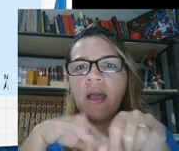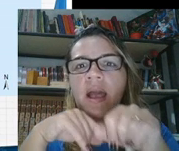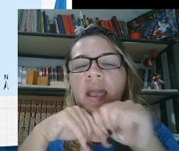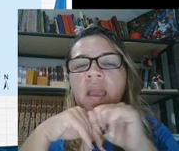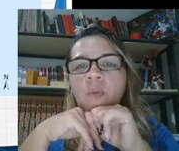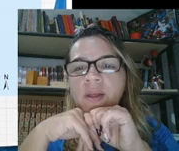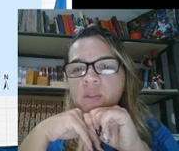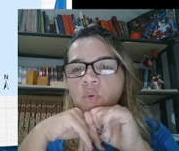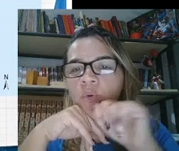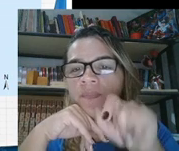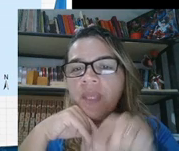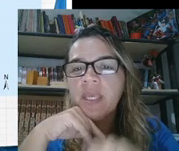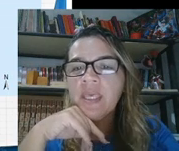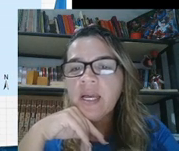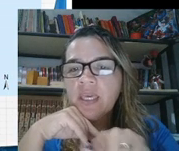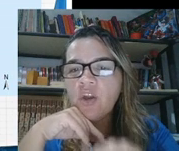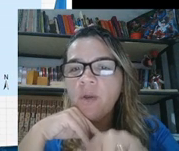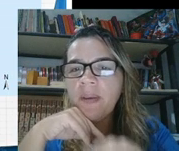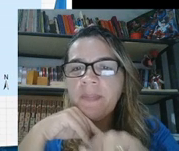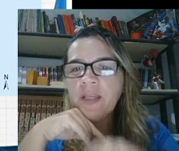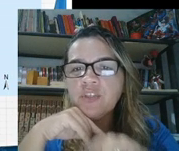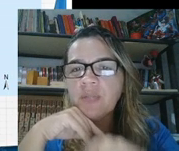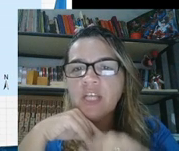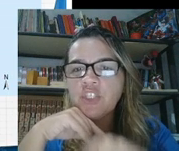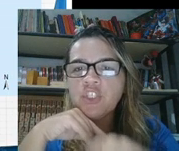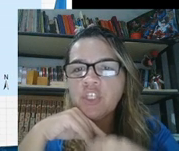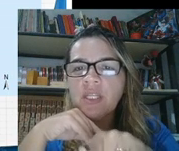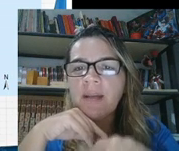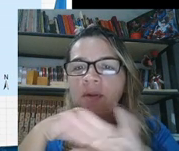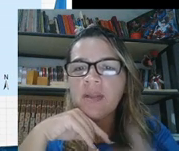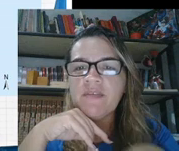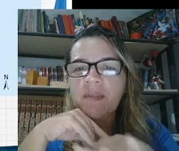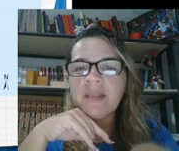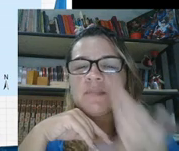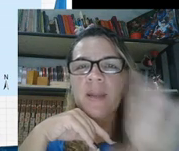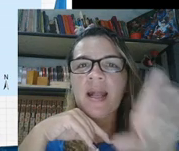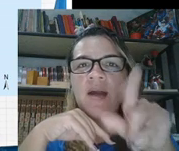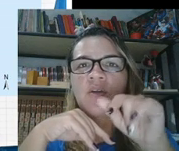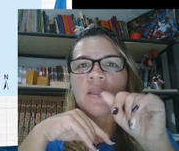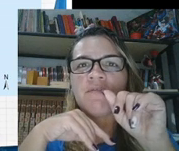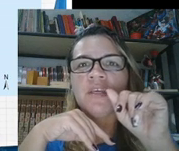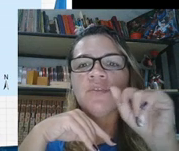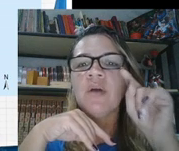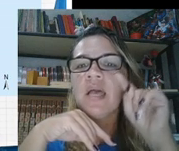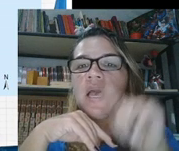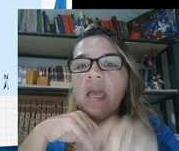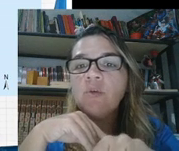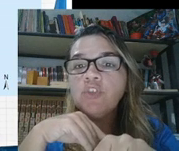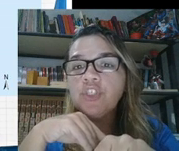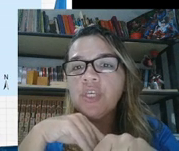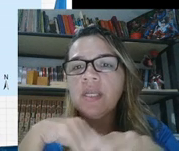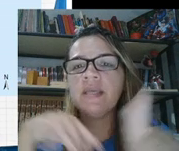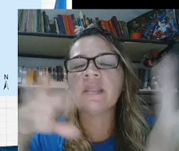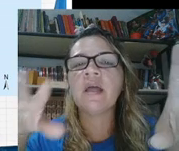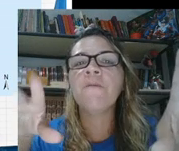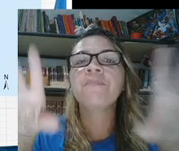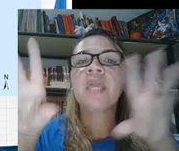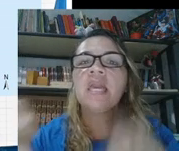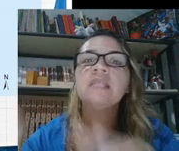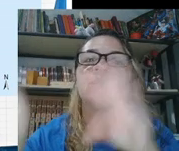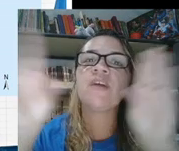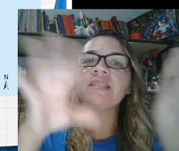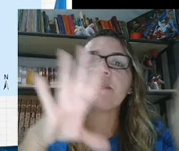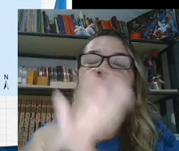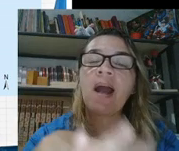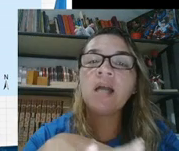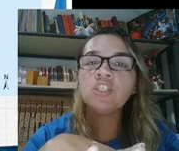ó, Equador. E aqui, ó, bem pertinho da Argentina e da Bolívia, mais pra cá, ó, tá vendo? É o Chile, então,